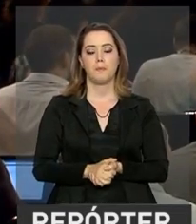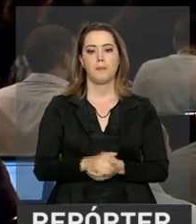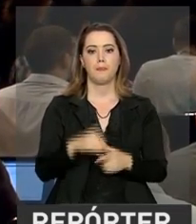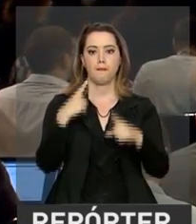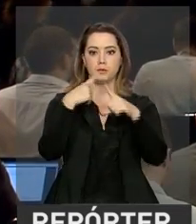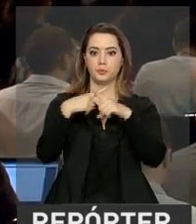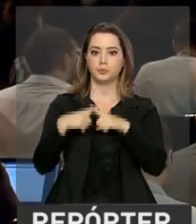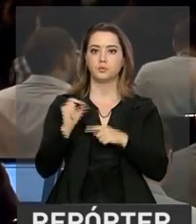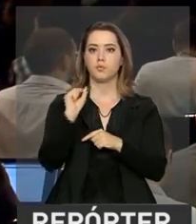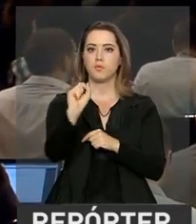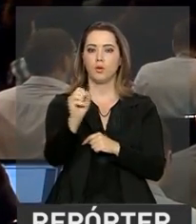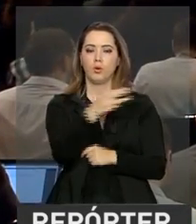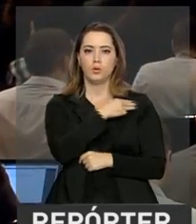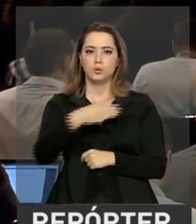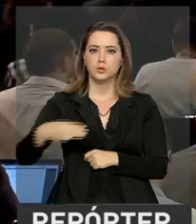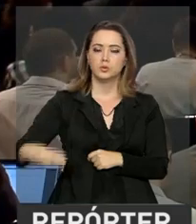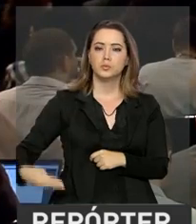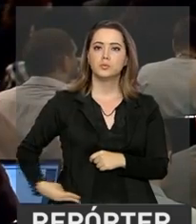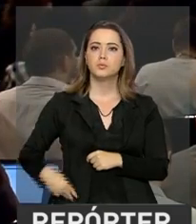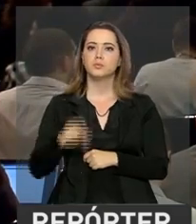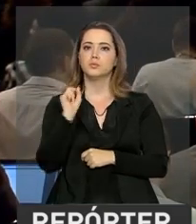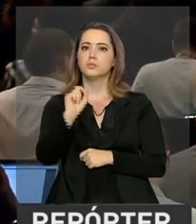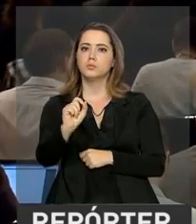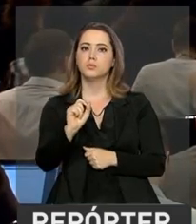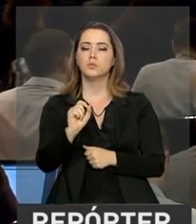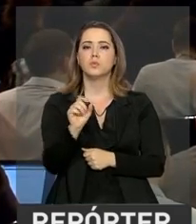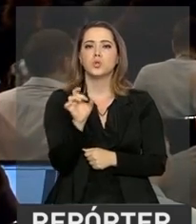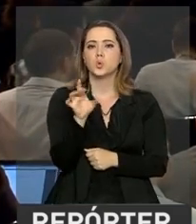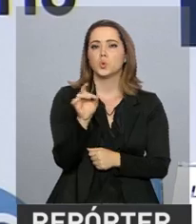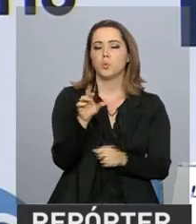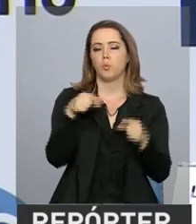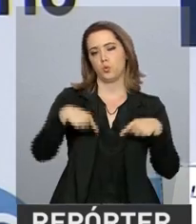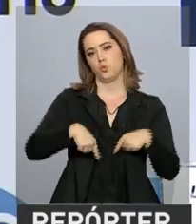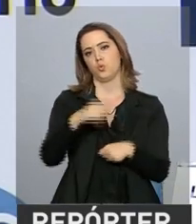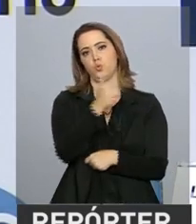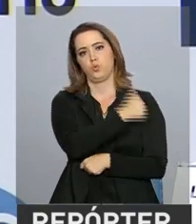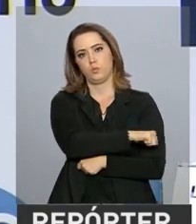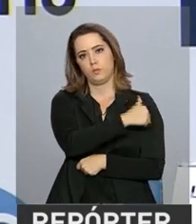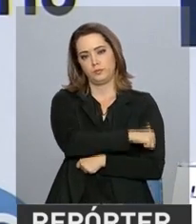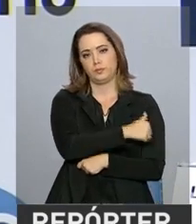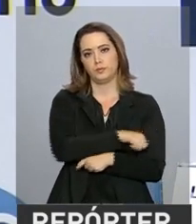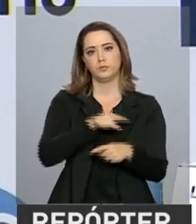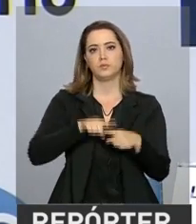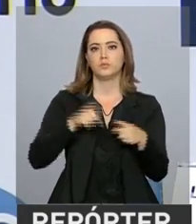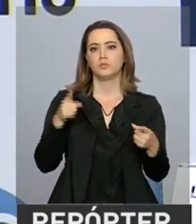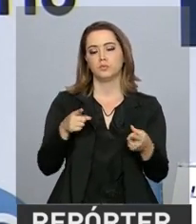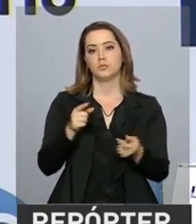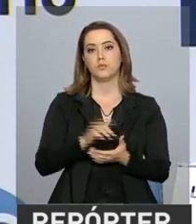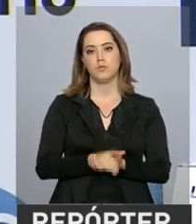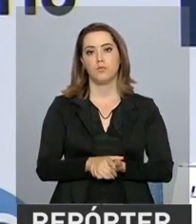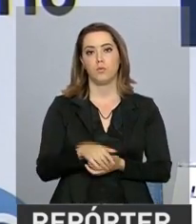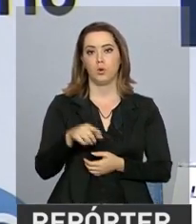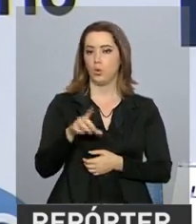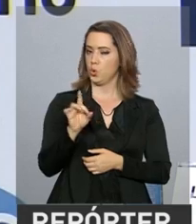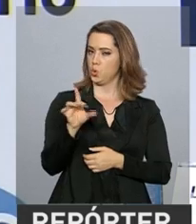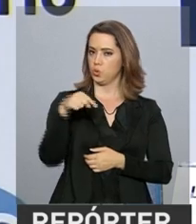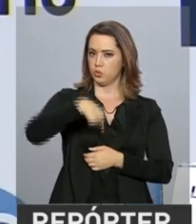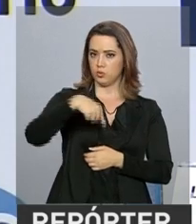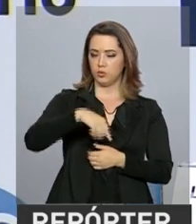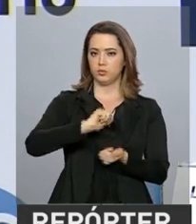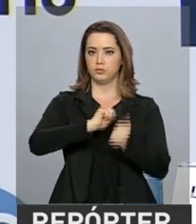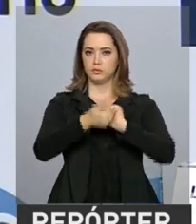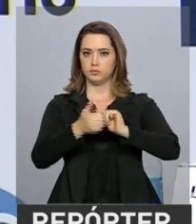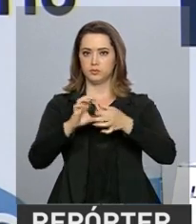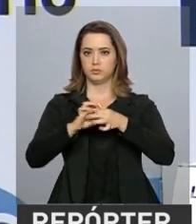o legado das Olimpíadas não vai se limitar ao Rio de Janeiro. O legado olímpico, ele não está apenas na cidade do Rio de